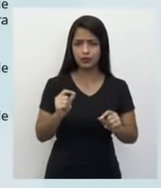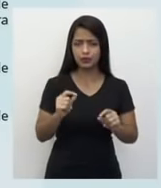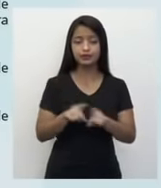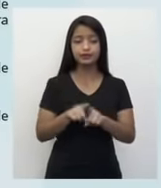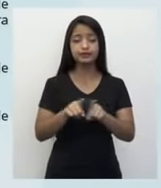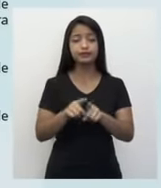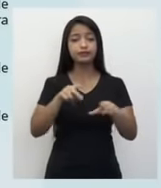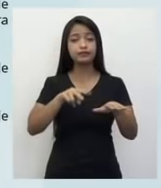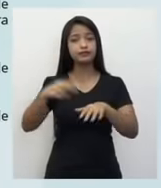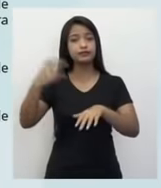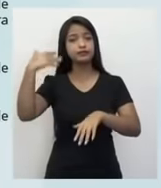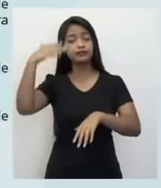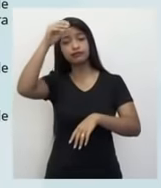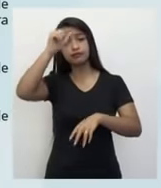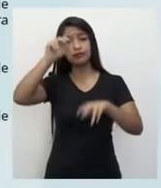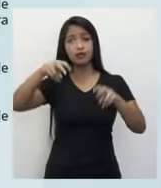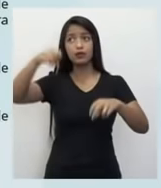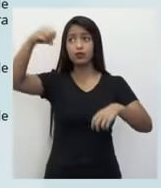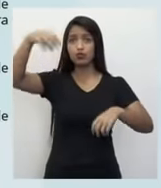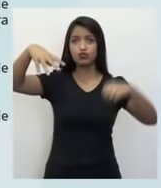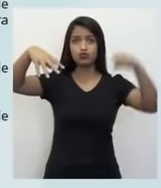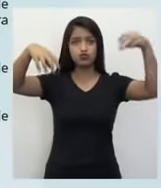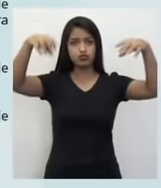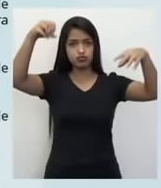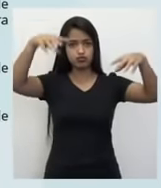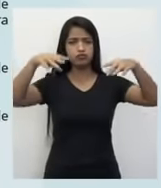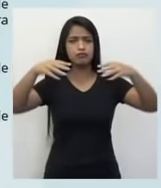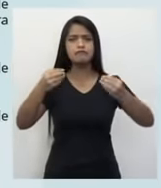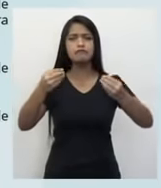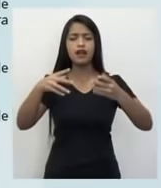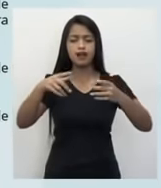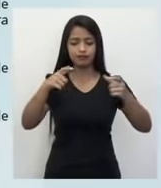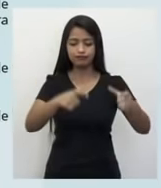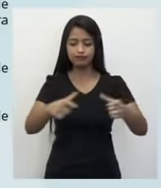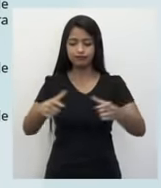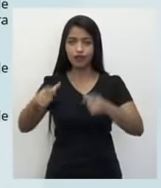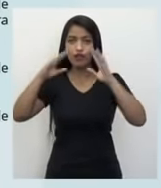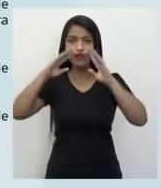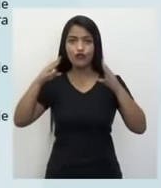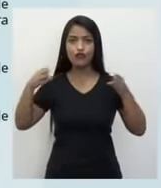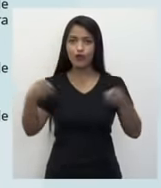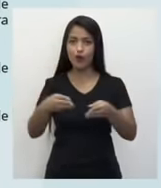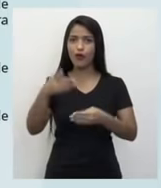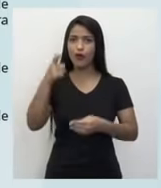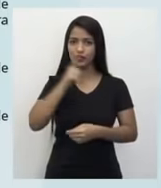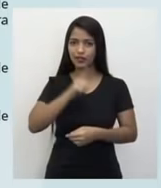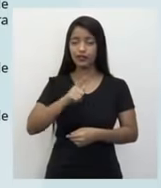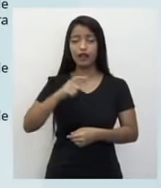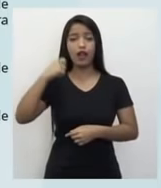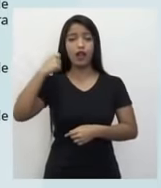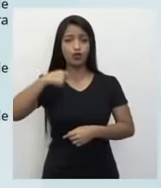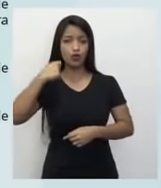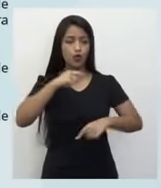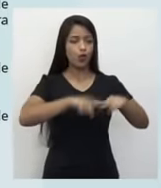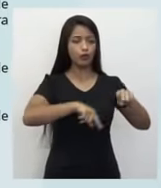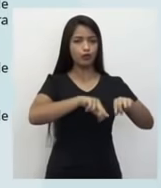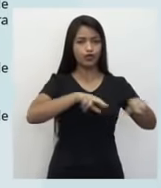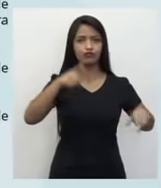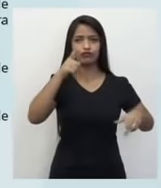iluminação, que serve para dar mais foco e ênfase aos objetos no cenário, podendo estabelecer relação entre o ator e os objetos. Falamos